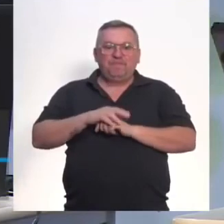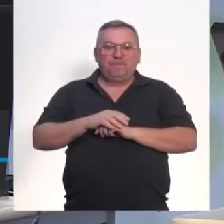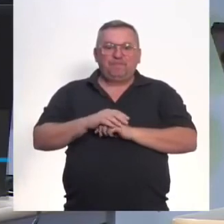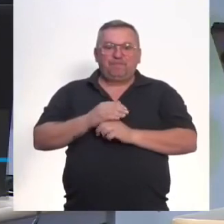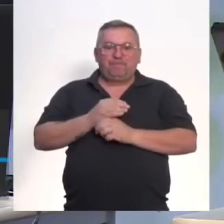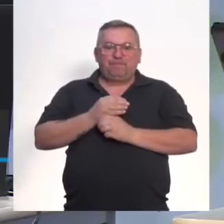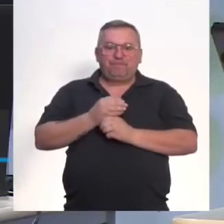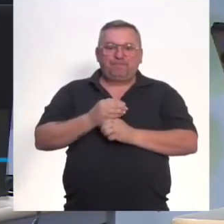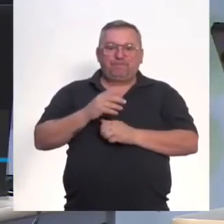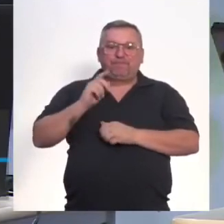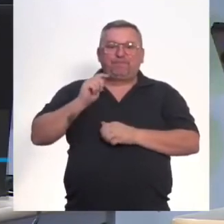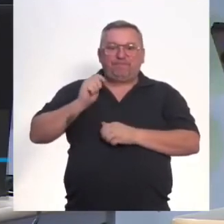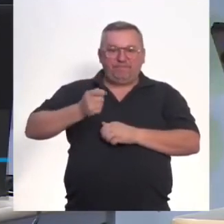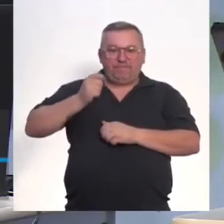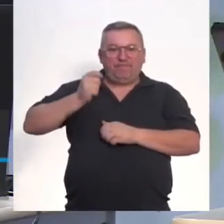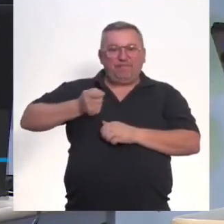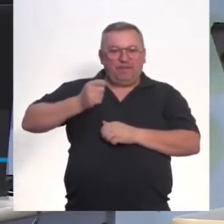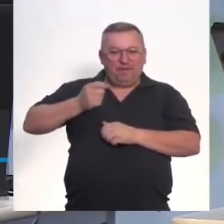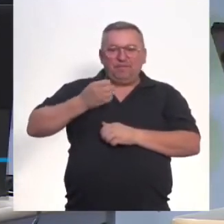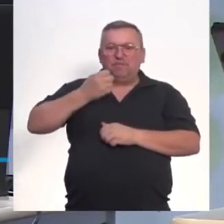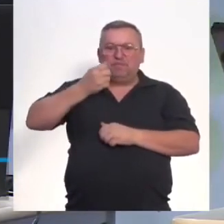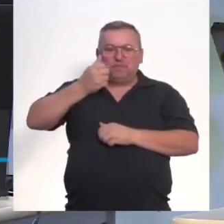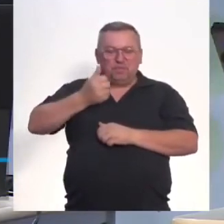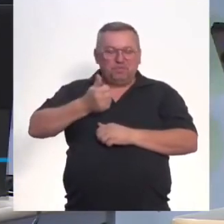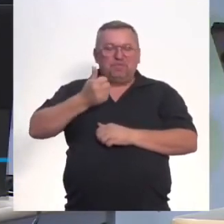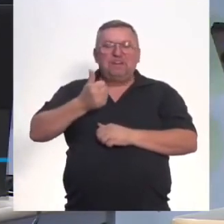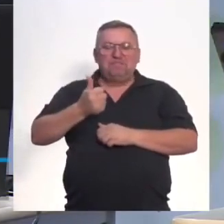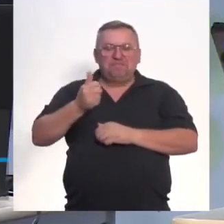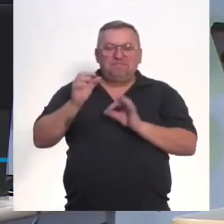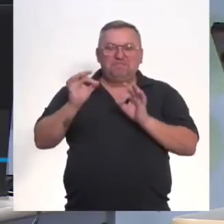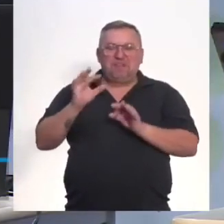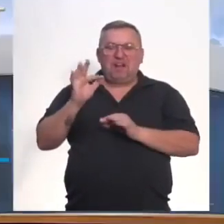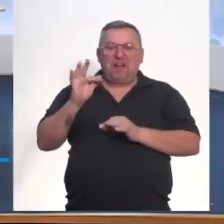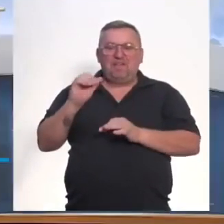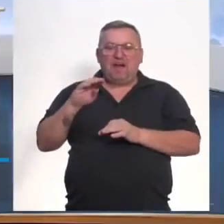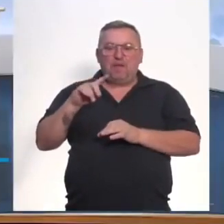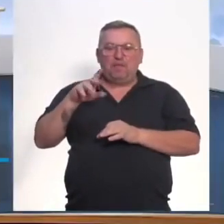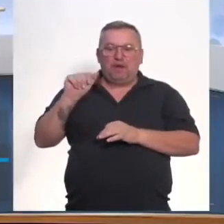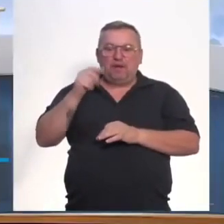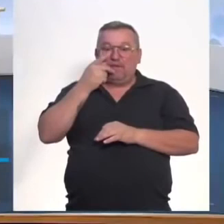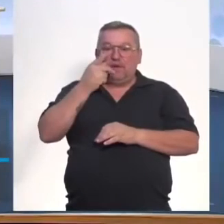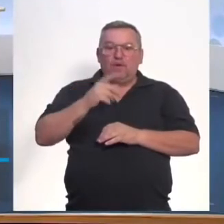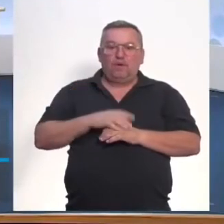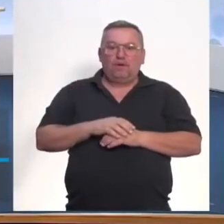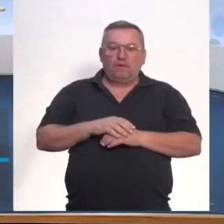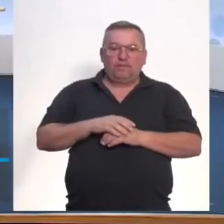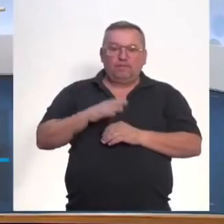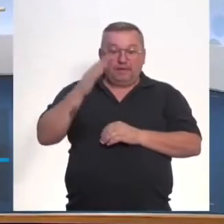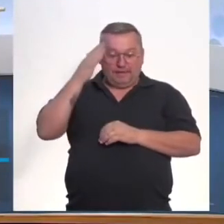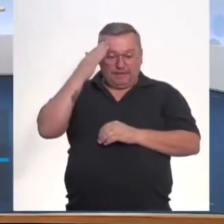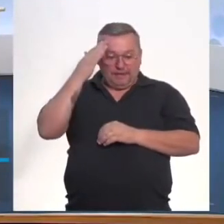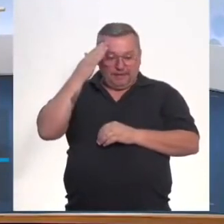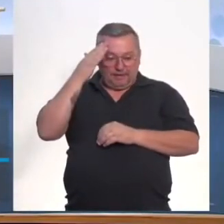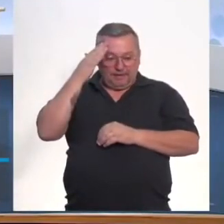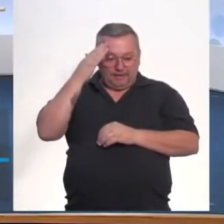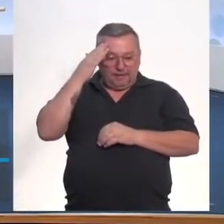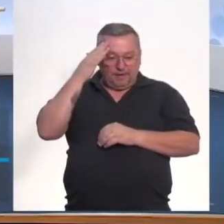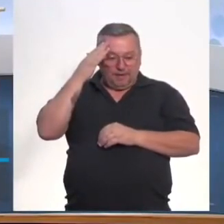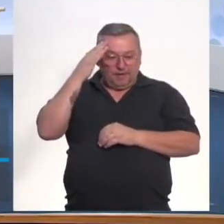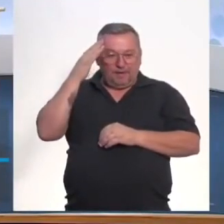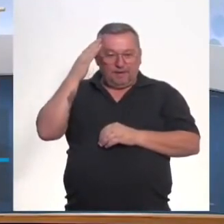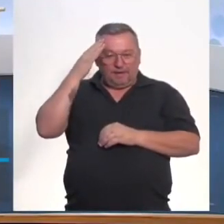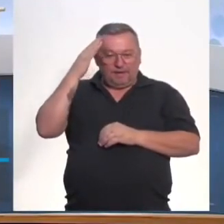Mônica? Fábula. Fábula, muito bem, ligadinhos. Olá, não, teve uma aluna aqui, a Laura. C.